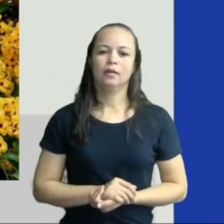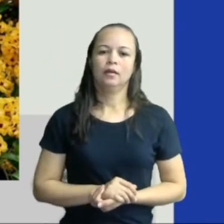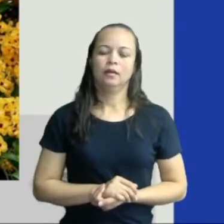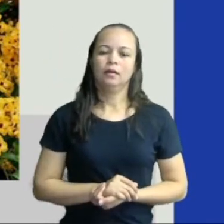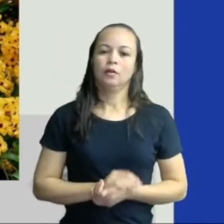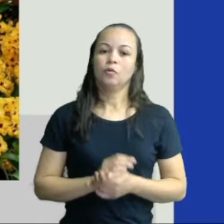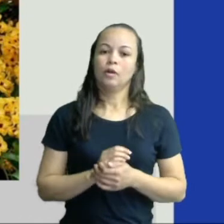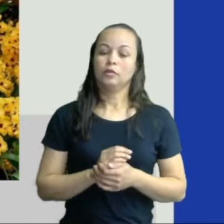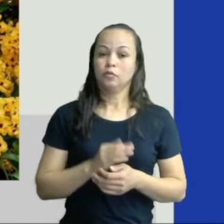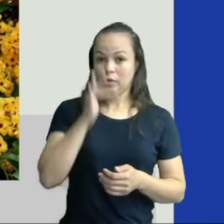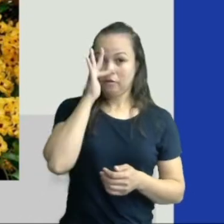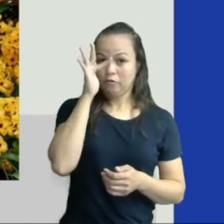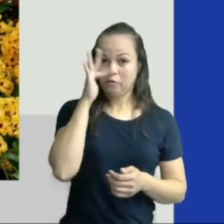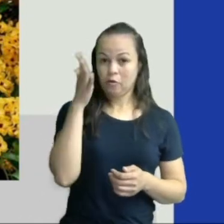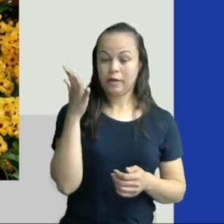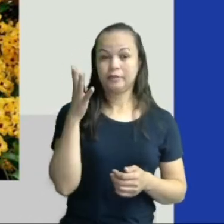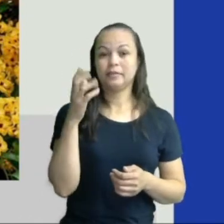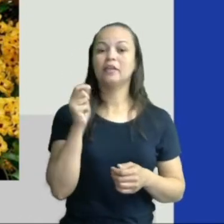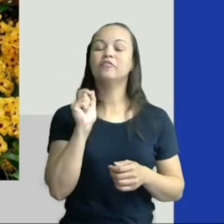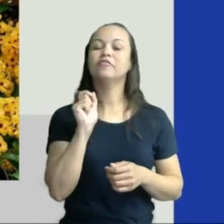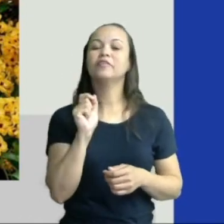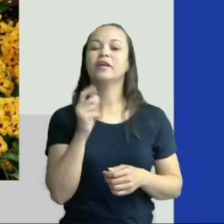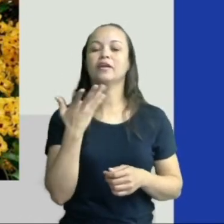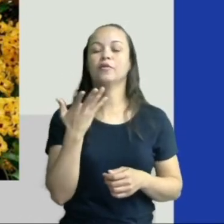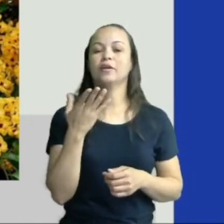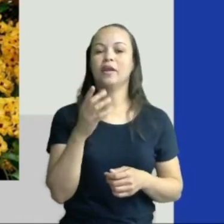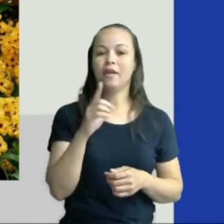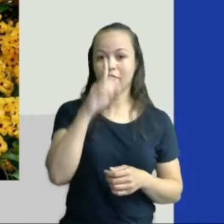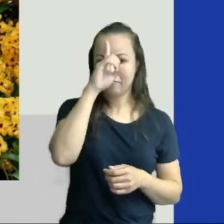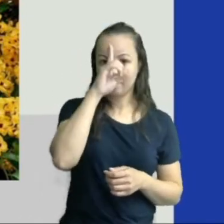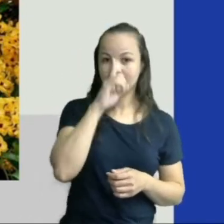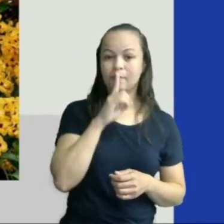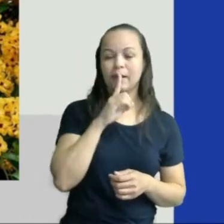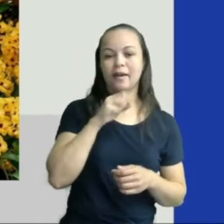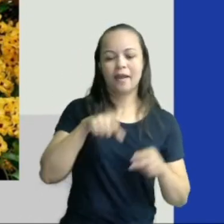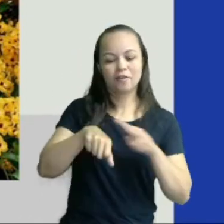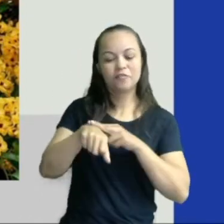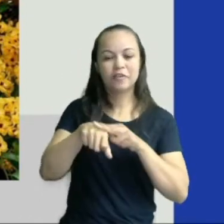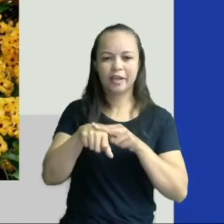Quando ele floresce, ele fica todo verde e amarelo. Por isso que se chama pau-brasil.